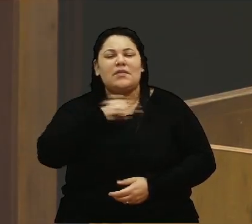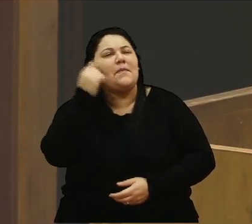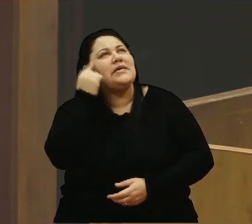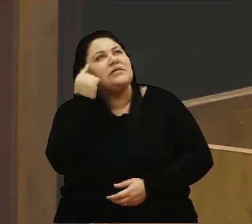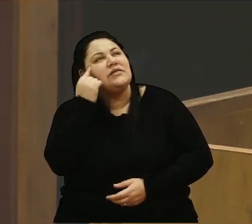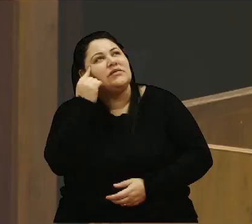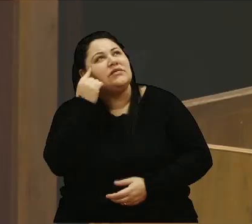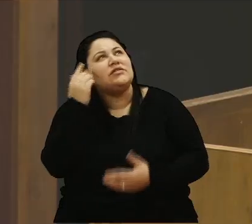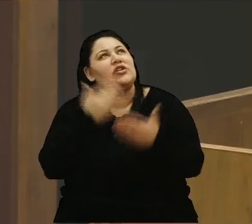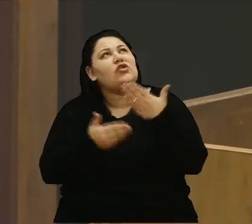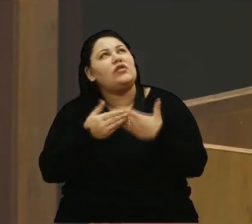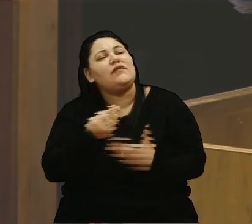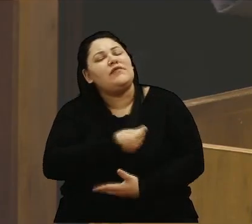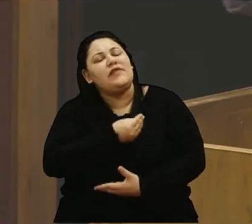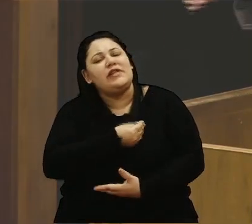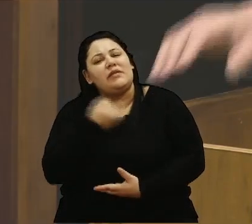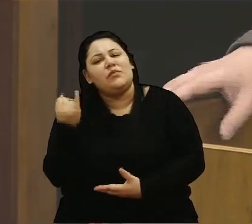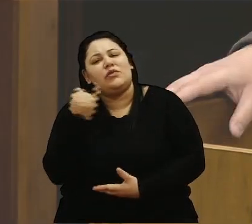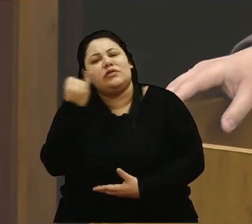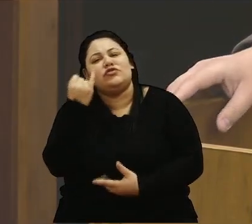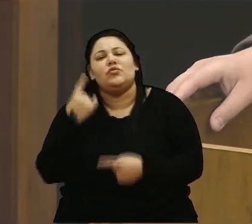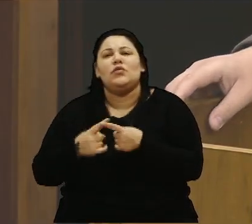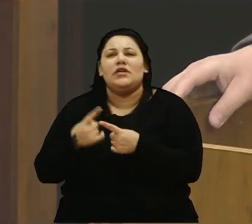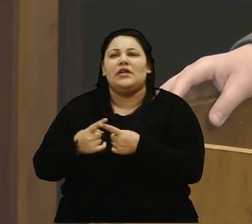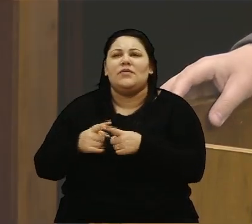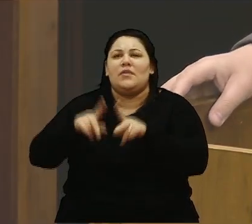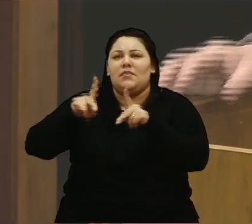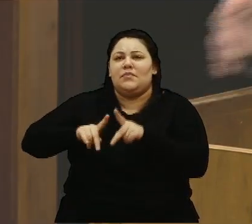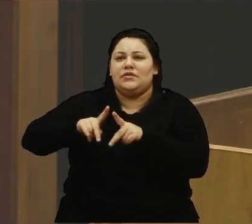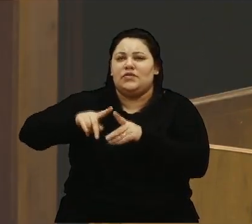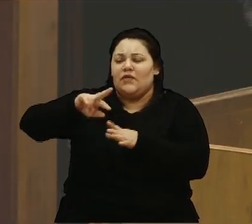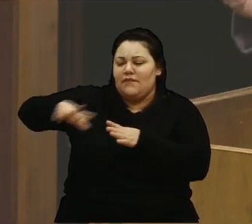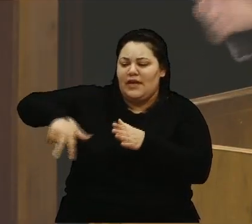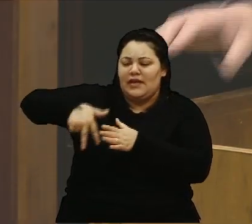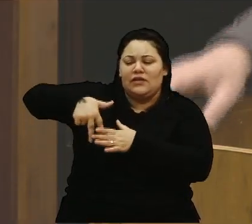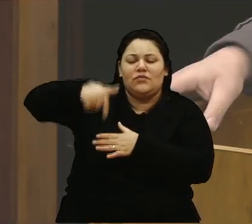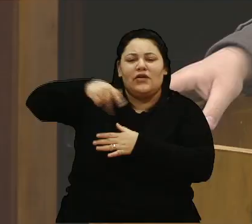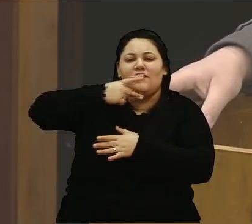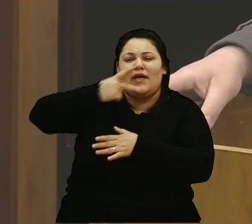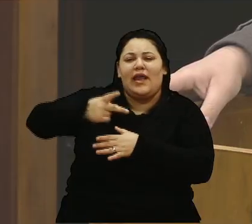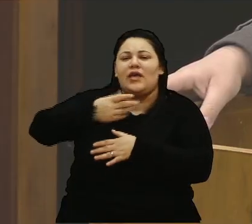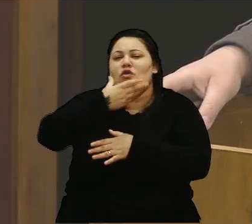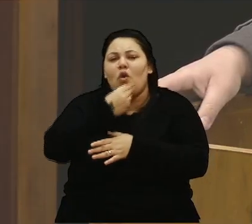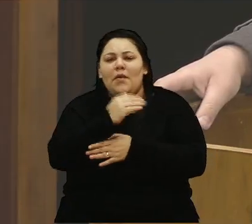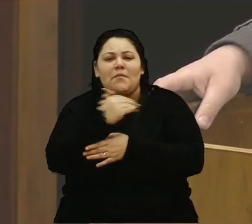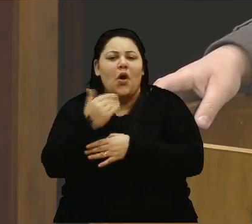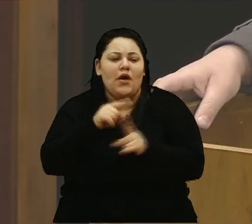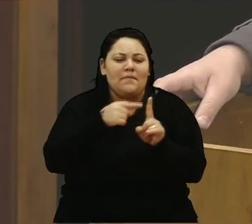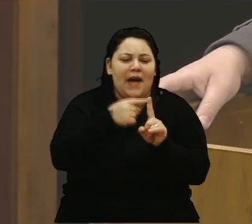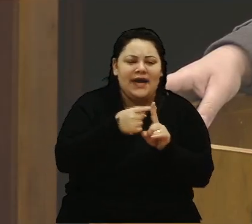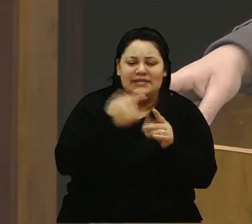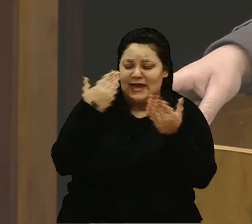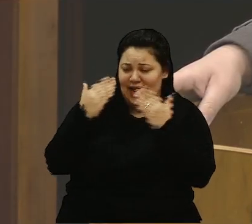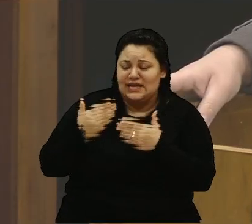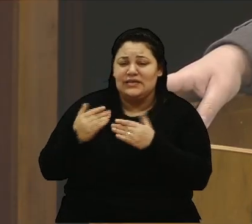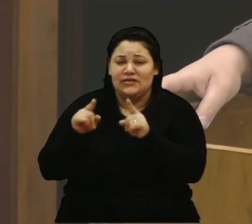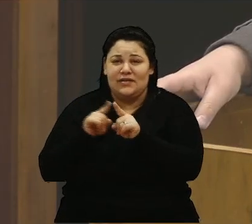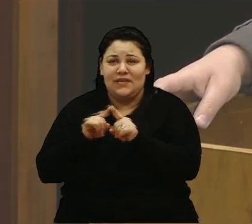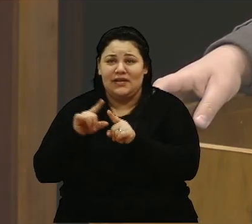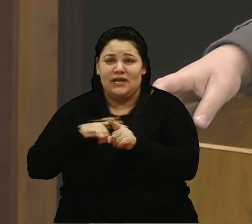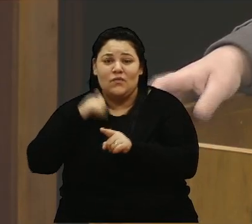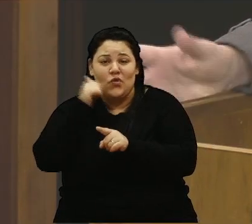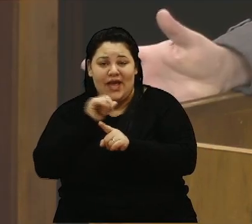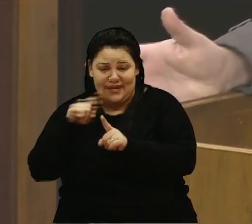as vidas importam, por que quando alguém vem falar da situação que o homem morre mais do que as mulheres, considerando inclusive que existem mais mulheres no